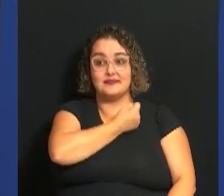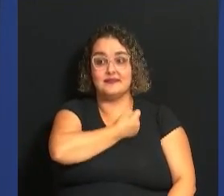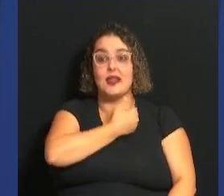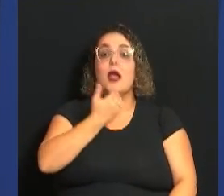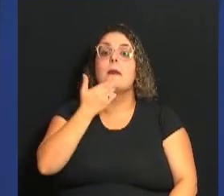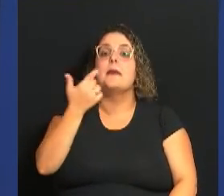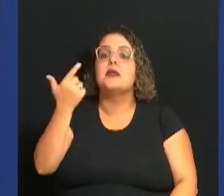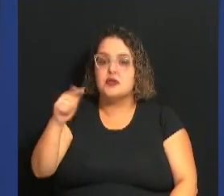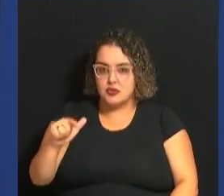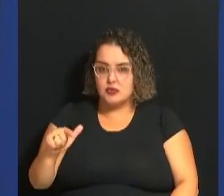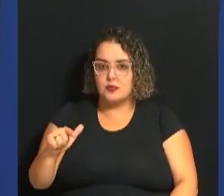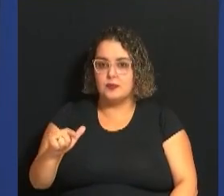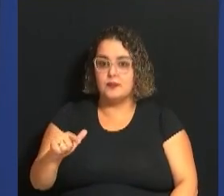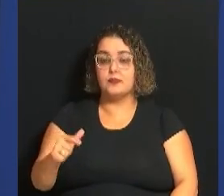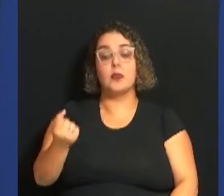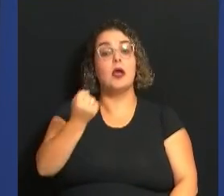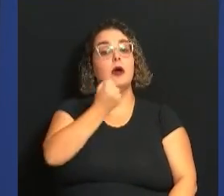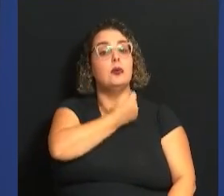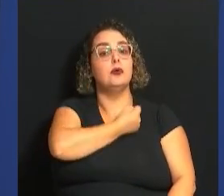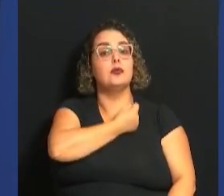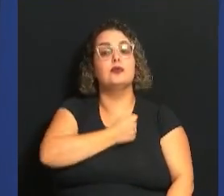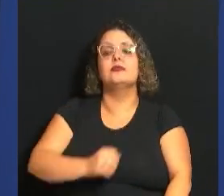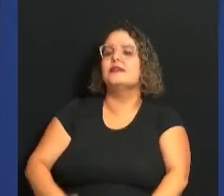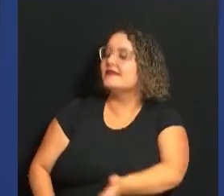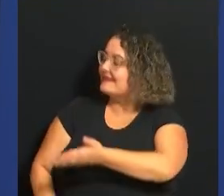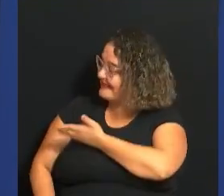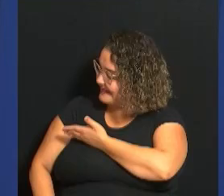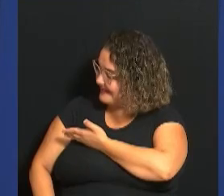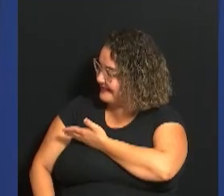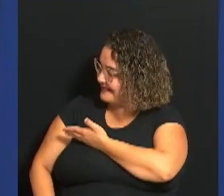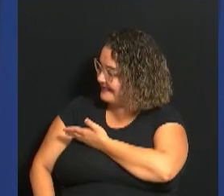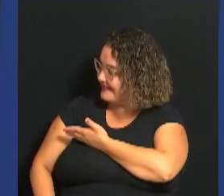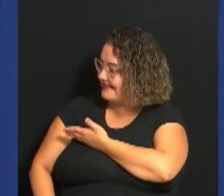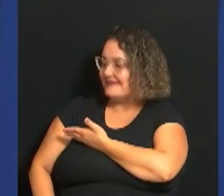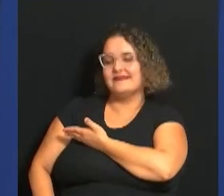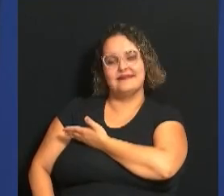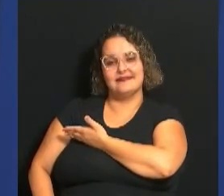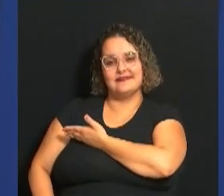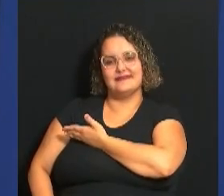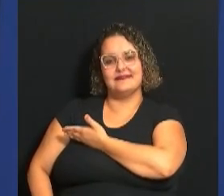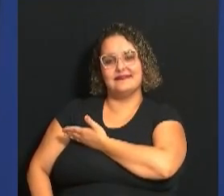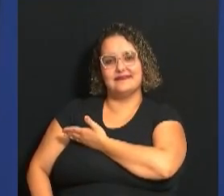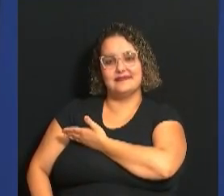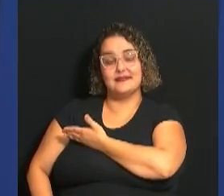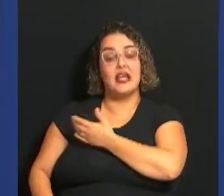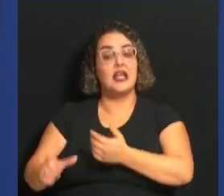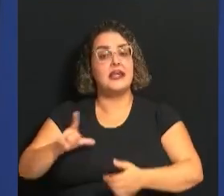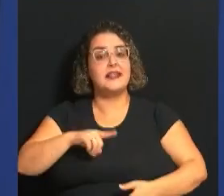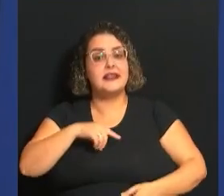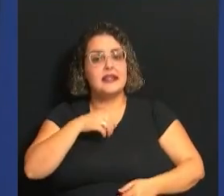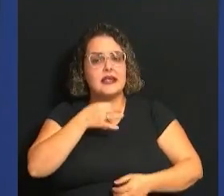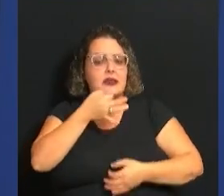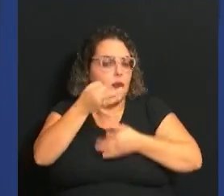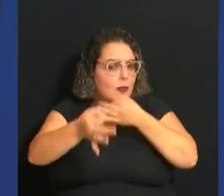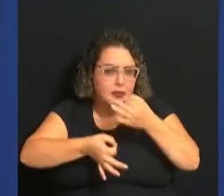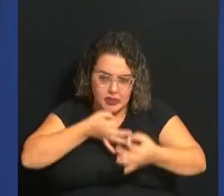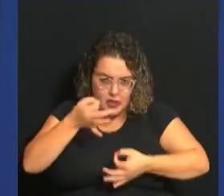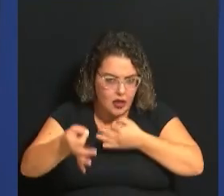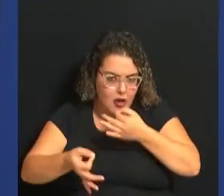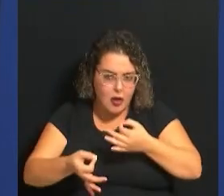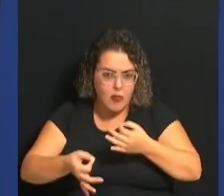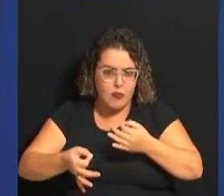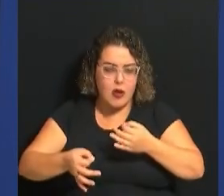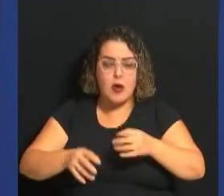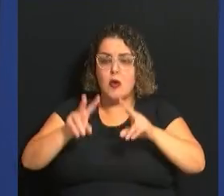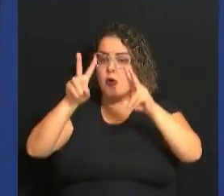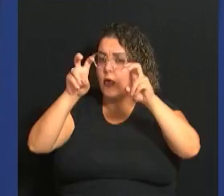de novo, mais uma vez, o nosso WhatsApp. Anota aí. Tem alguma sugestão de reportagem, algum tema,